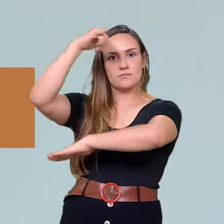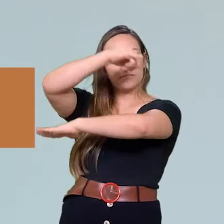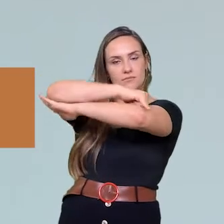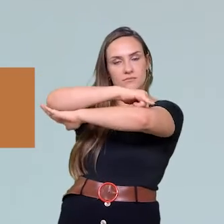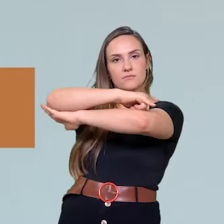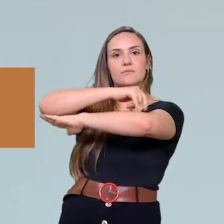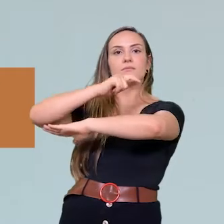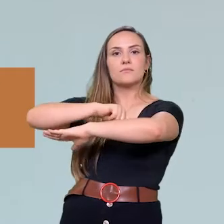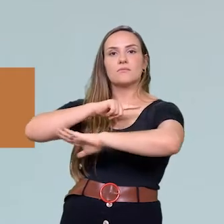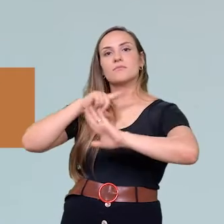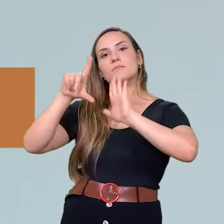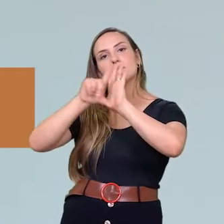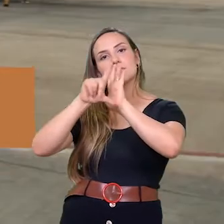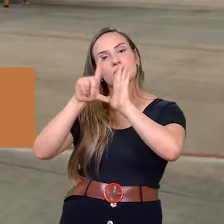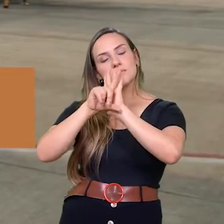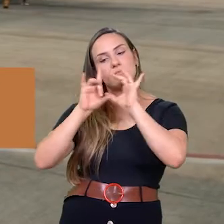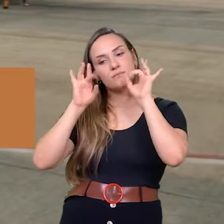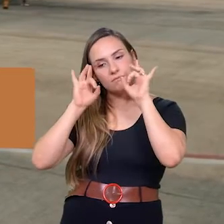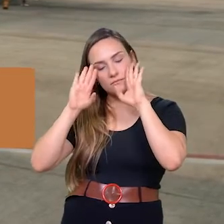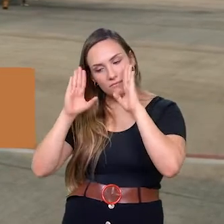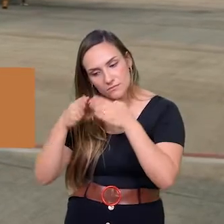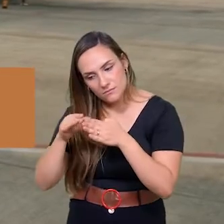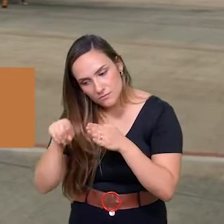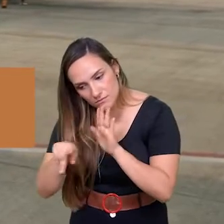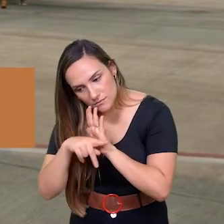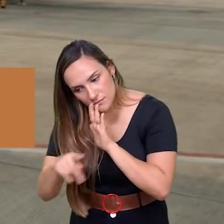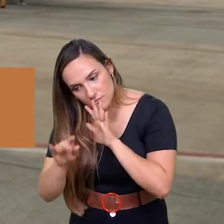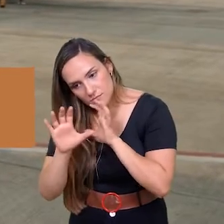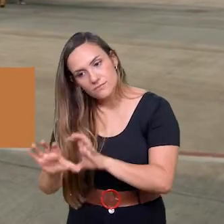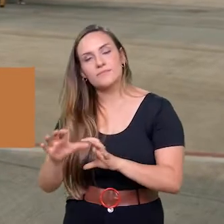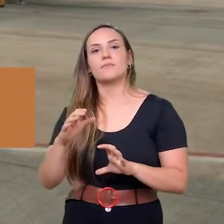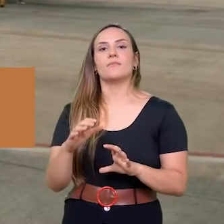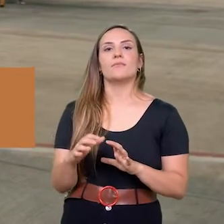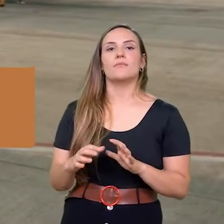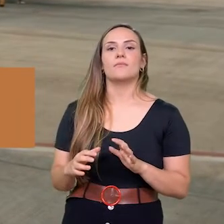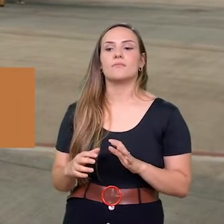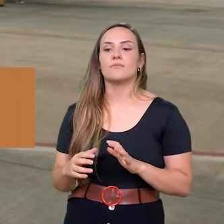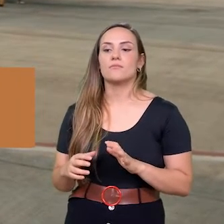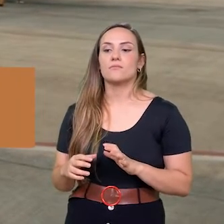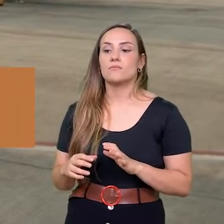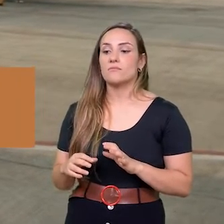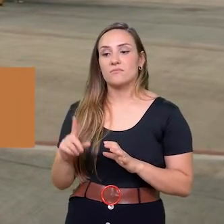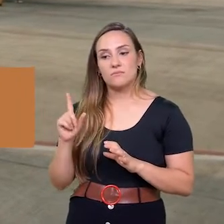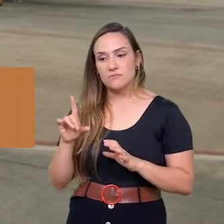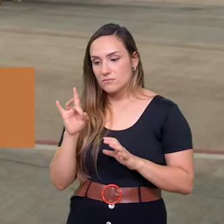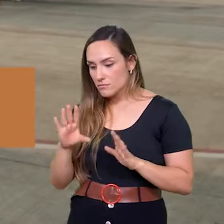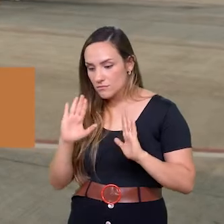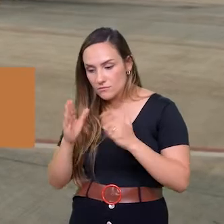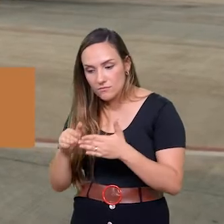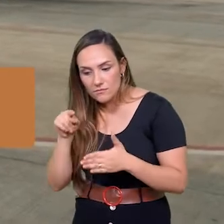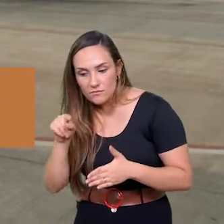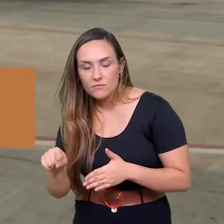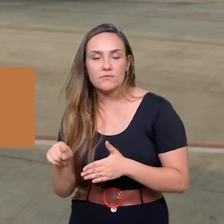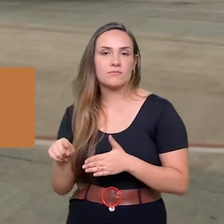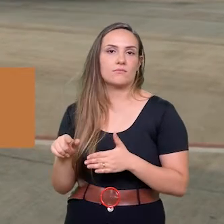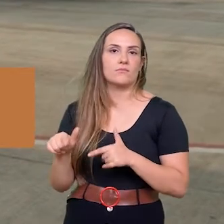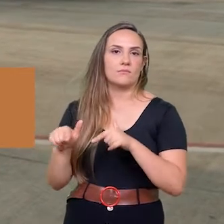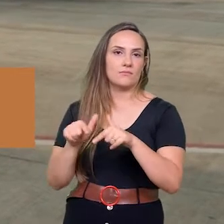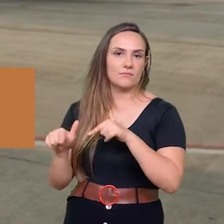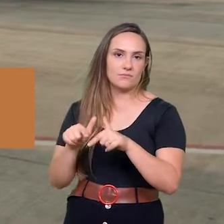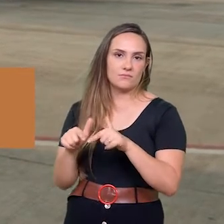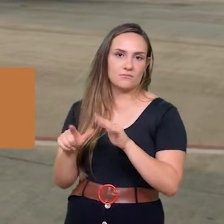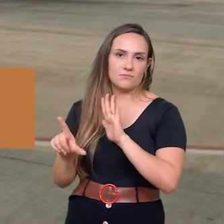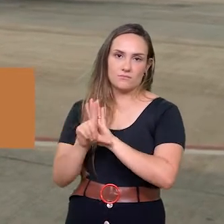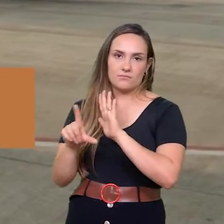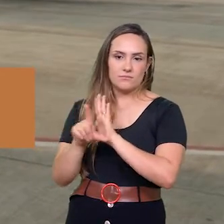empresas aéreas. O transporte aéreo, ele tem um regramento próprio, então ele só serve para aquela atividade